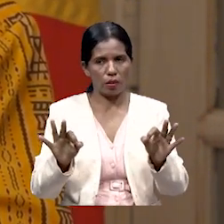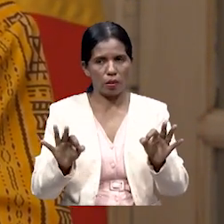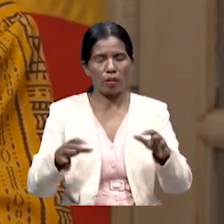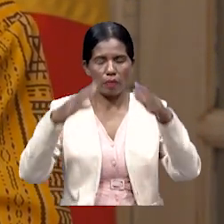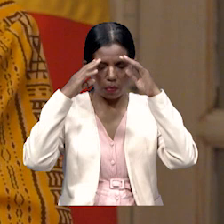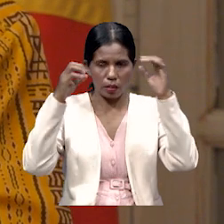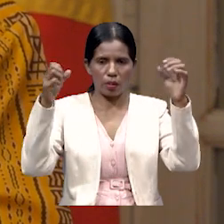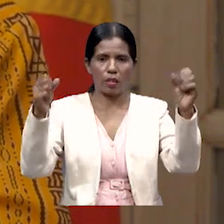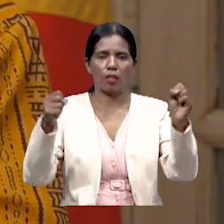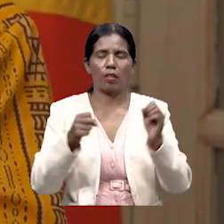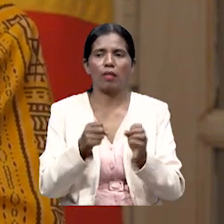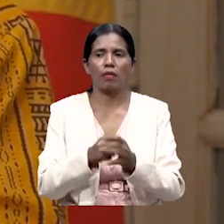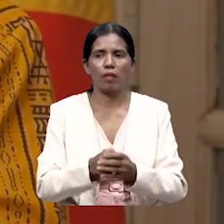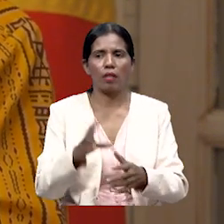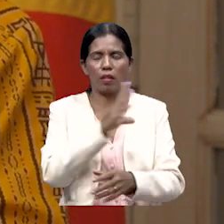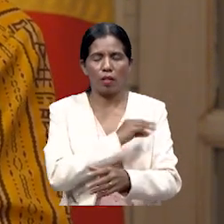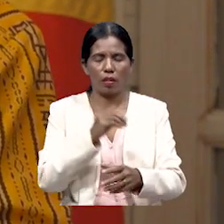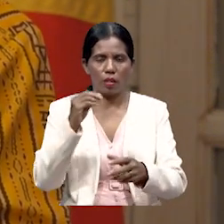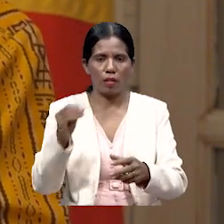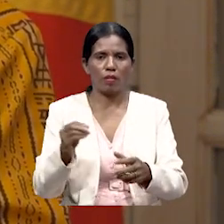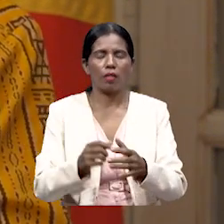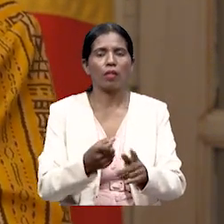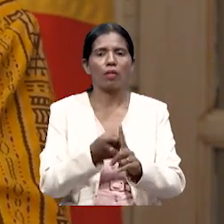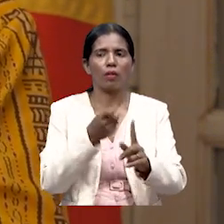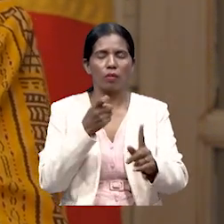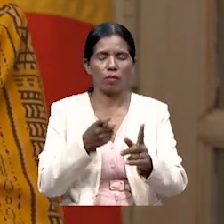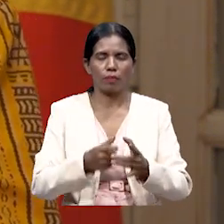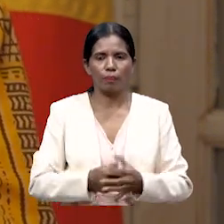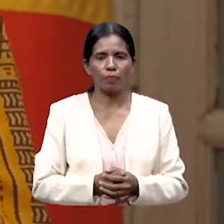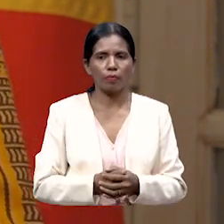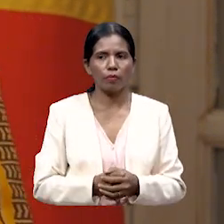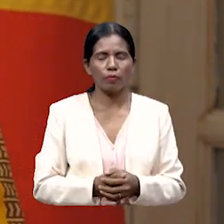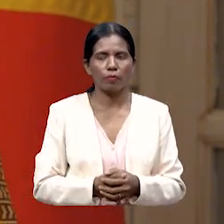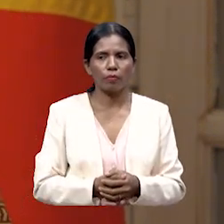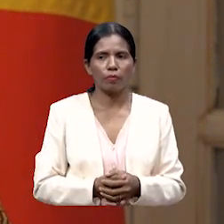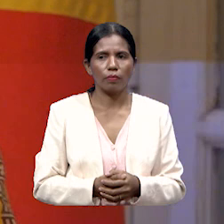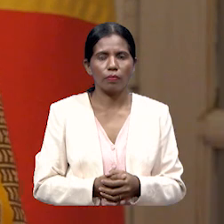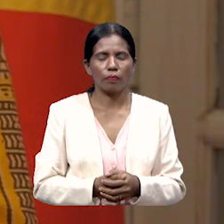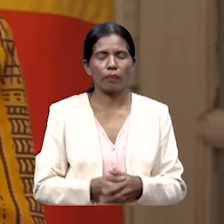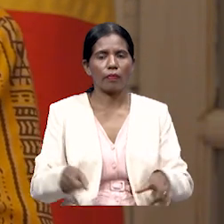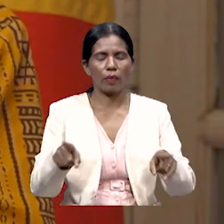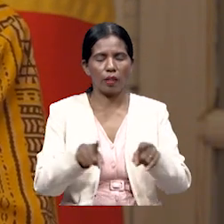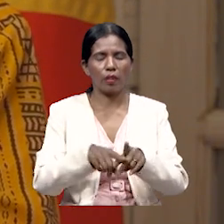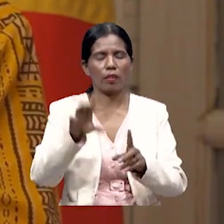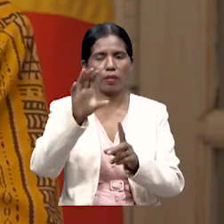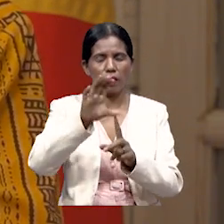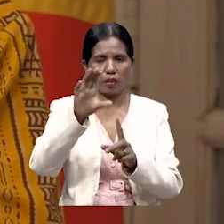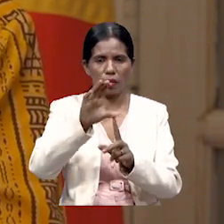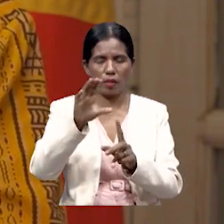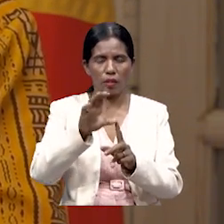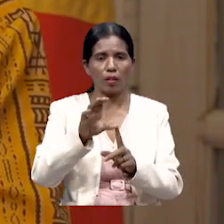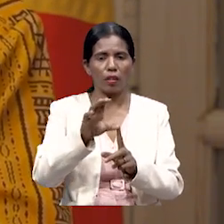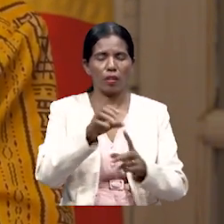da República, novos contratados ia nenhum senhor de São Paulo. Nudarmos Comandante Supremo Forza